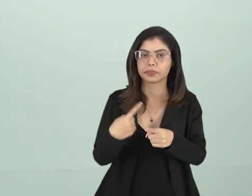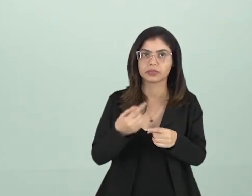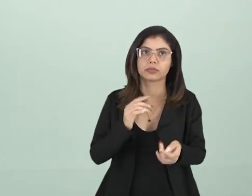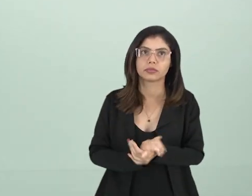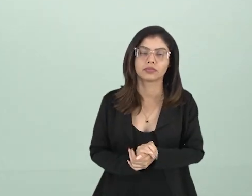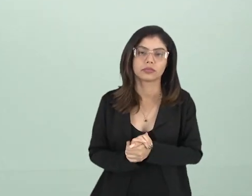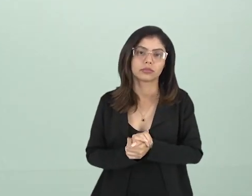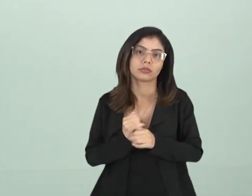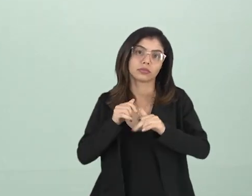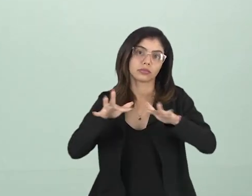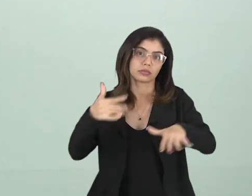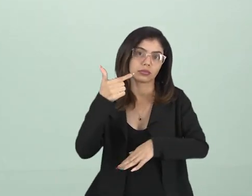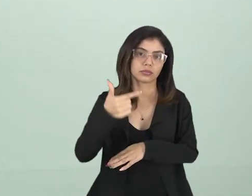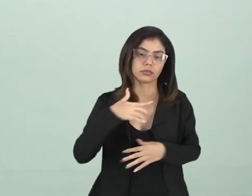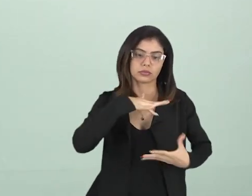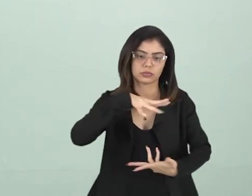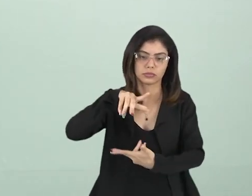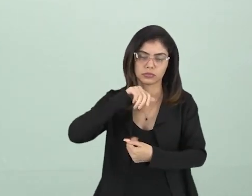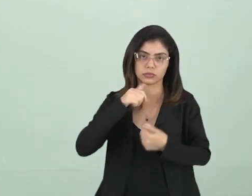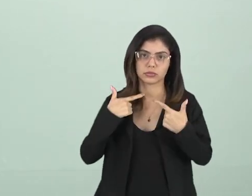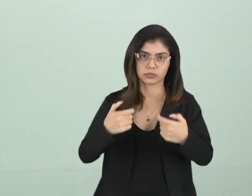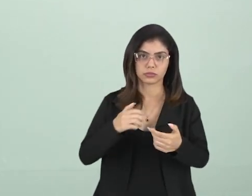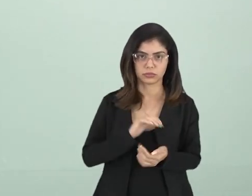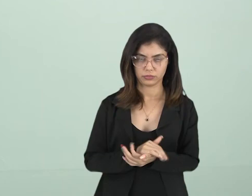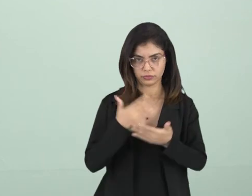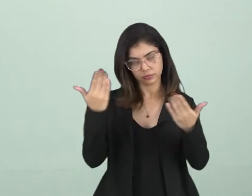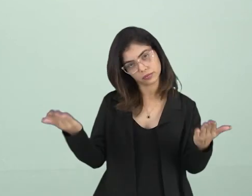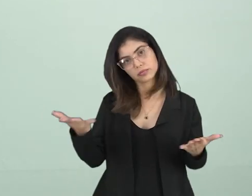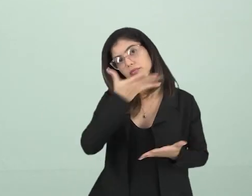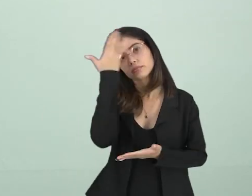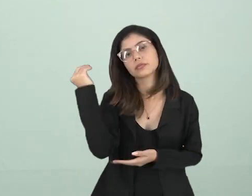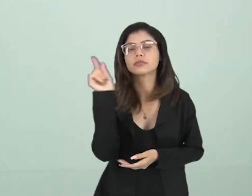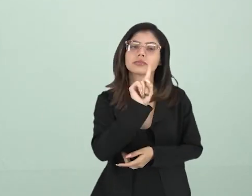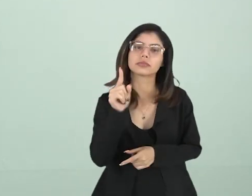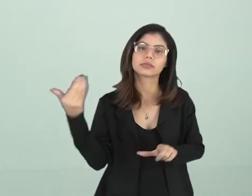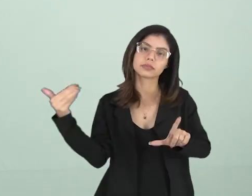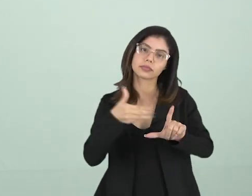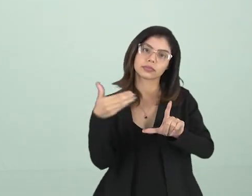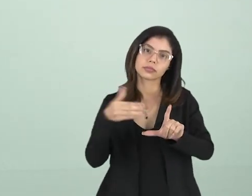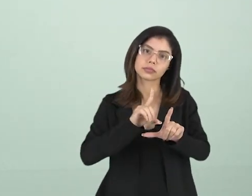desse panorama aí da Segunda Guerra Mundial, ok, pessoal? Então, não esqueçam, então,